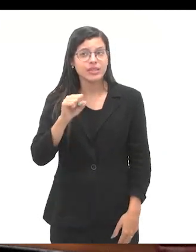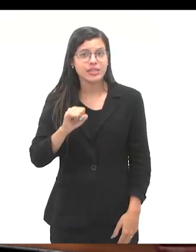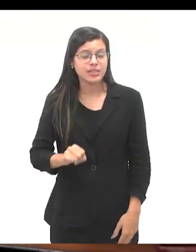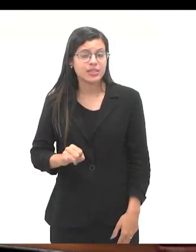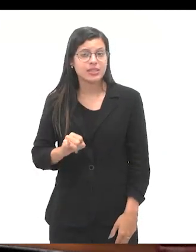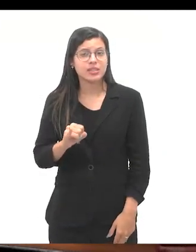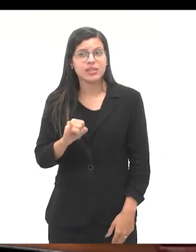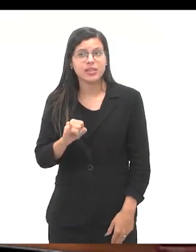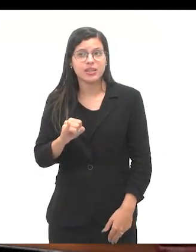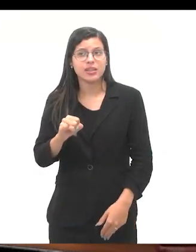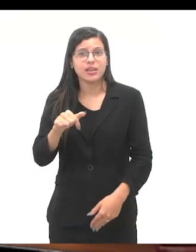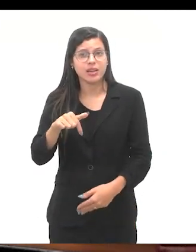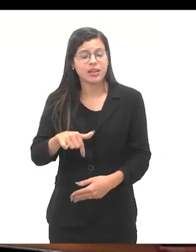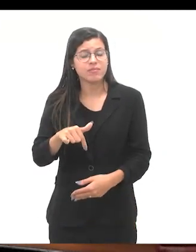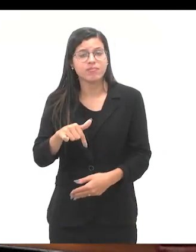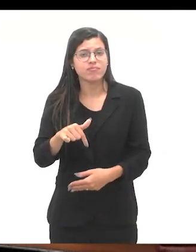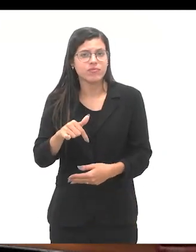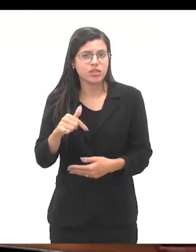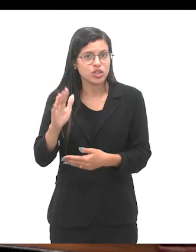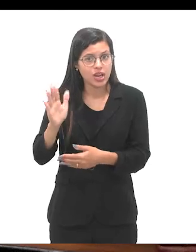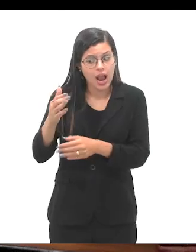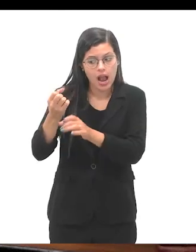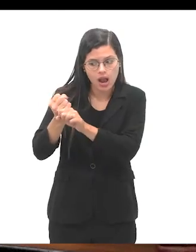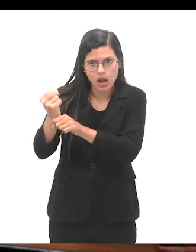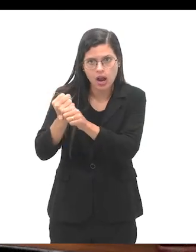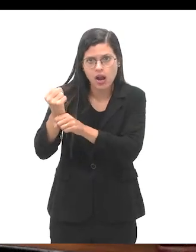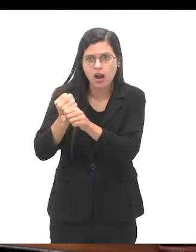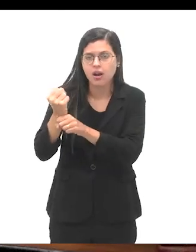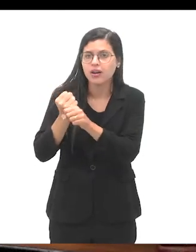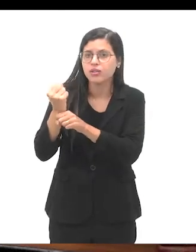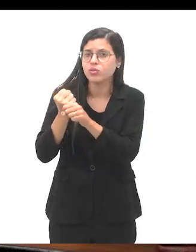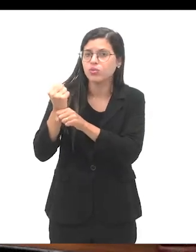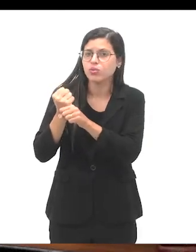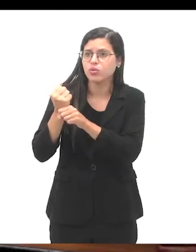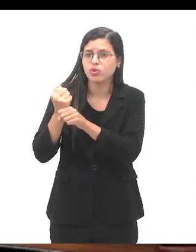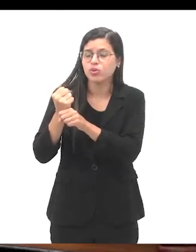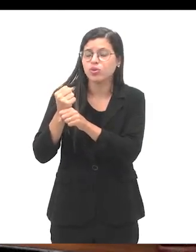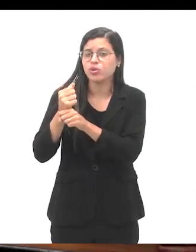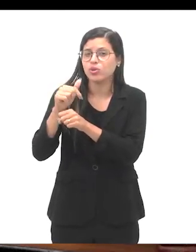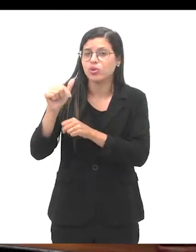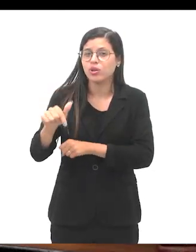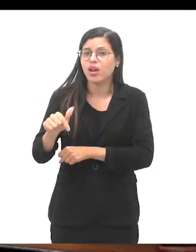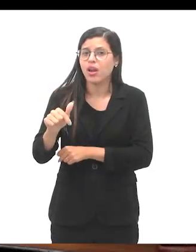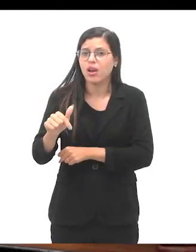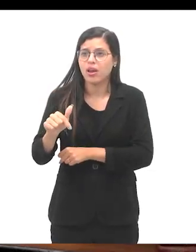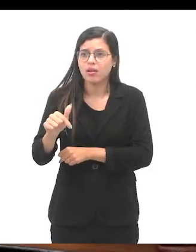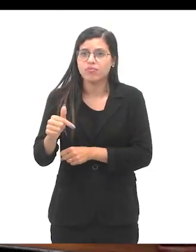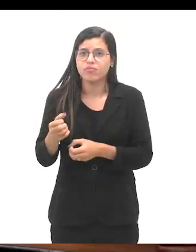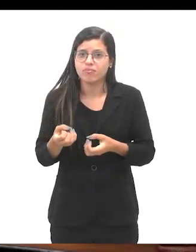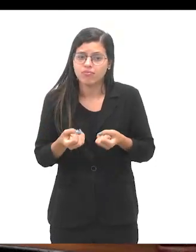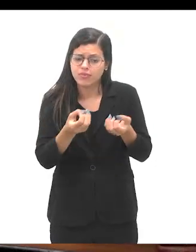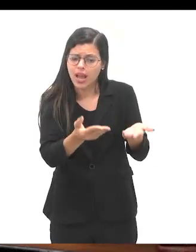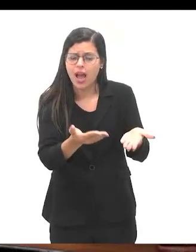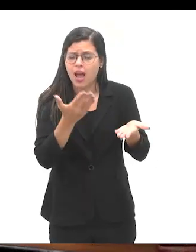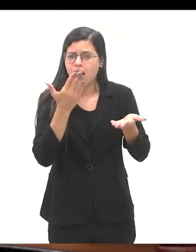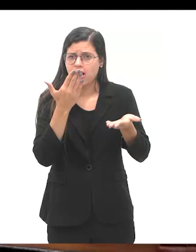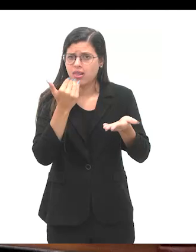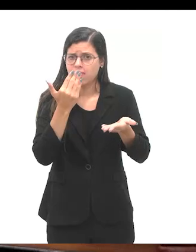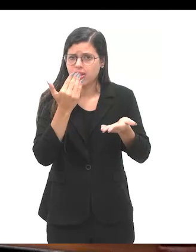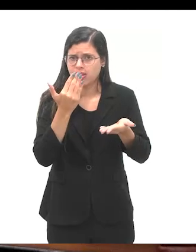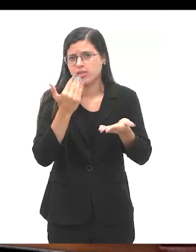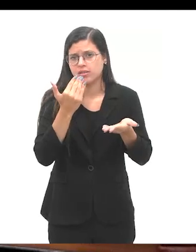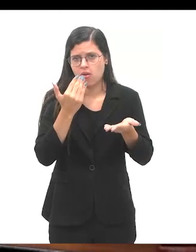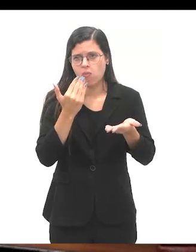esses recursos, que durante muitos e muitos e muitos anos é uma fonte de